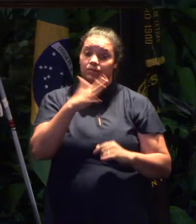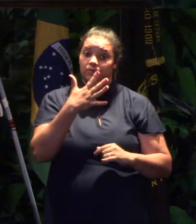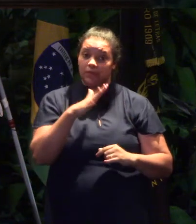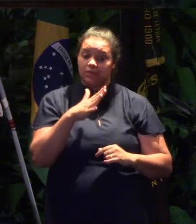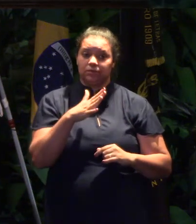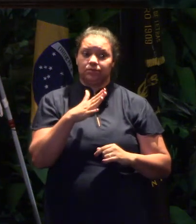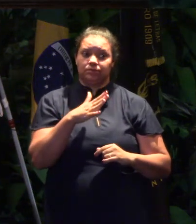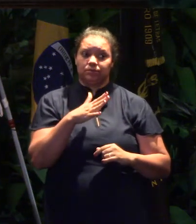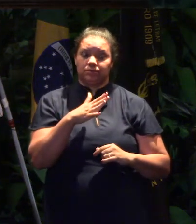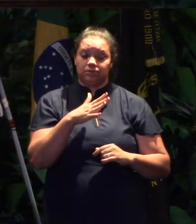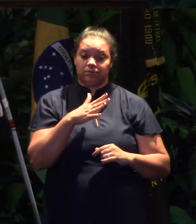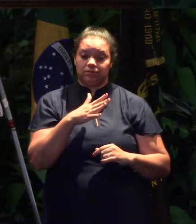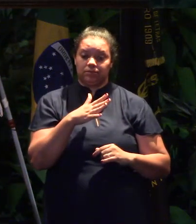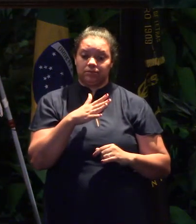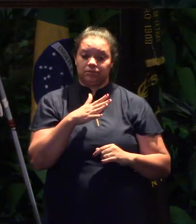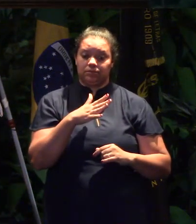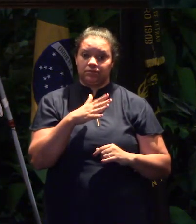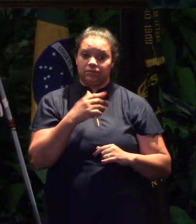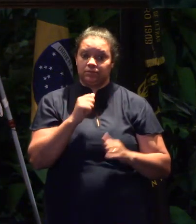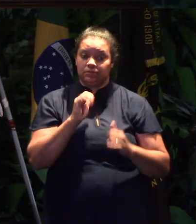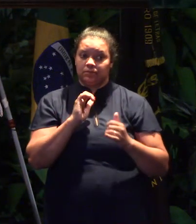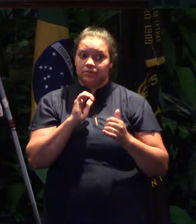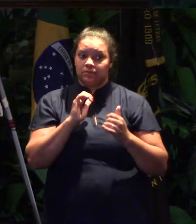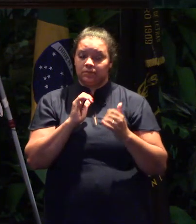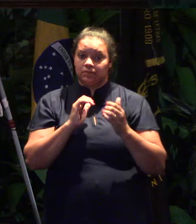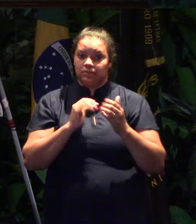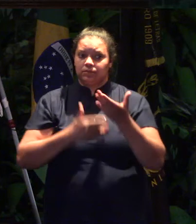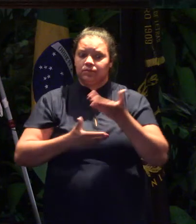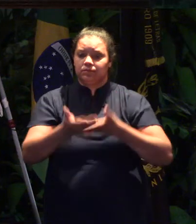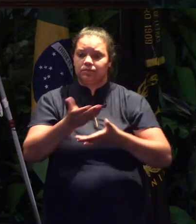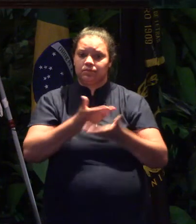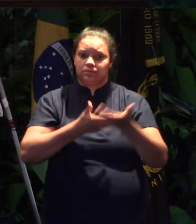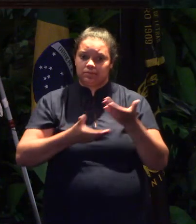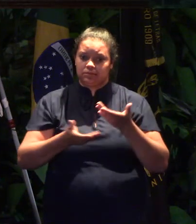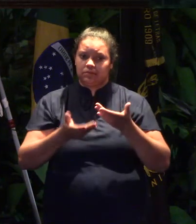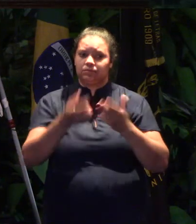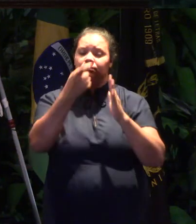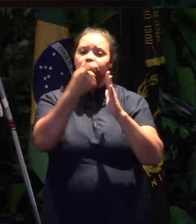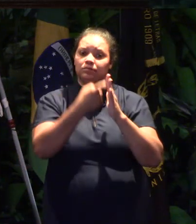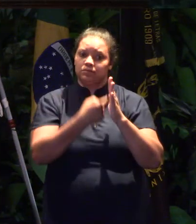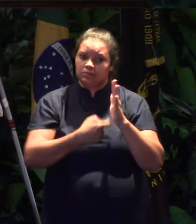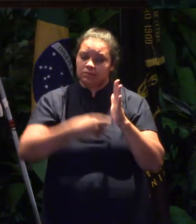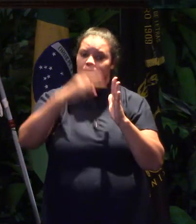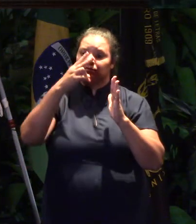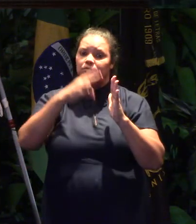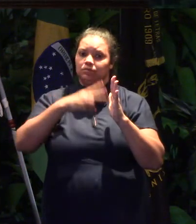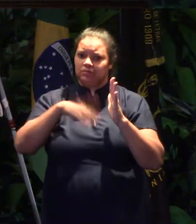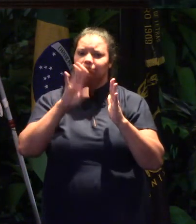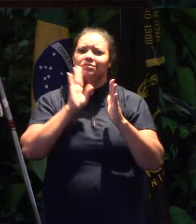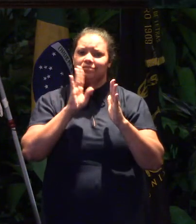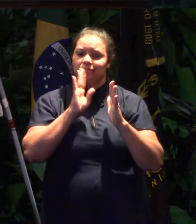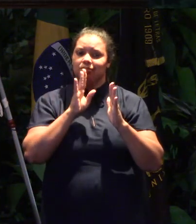tipo de possibilidade de interação com um texto narrativo. Isso é bacana, eu